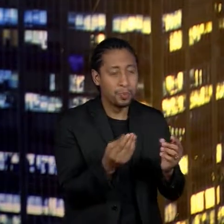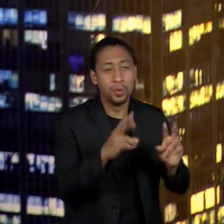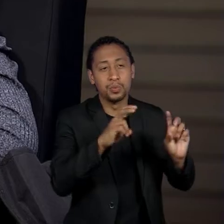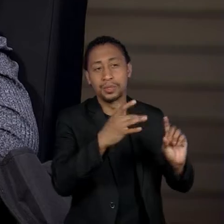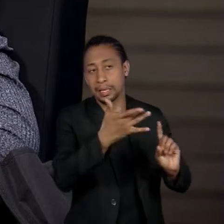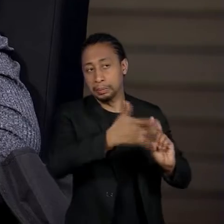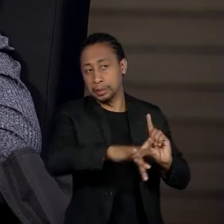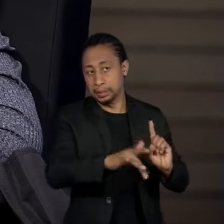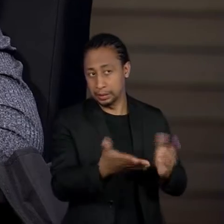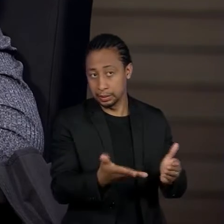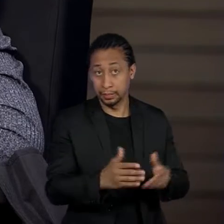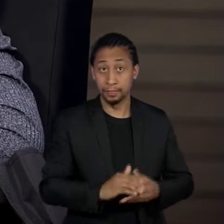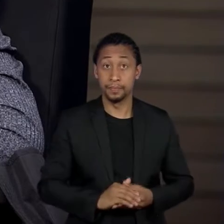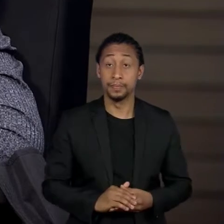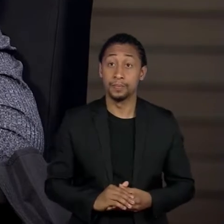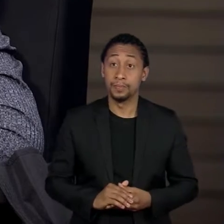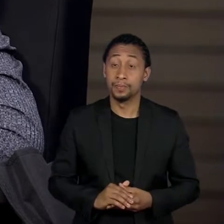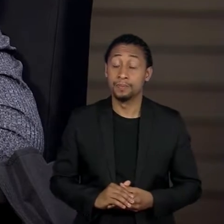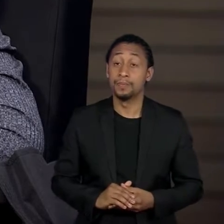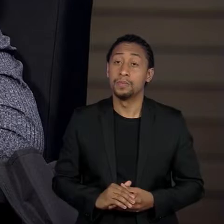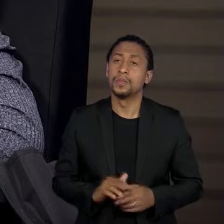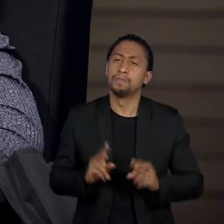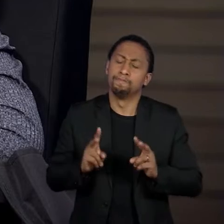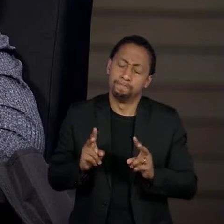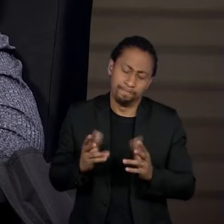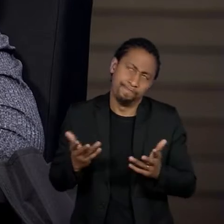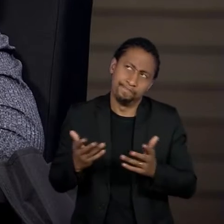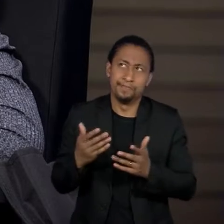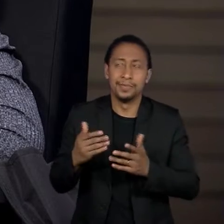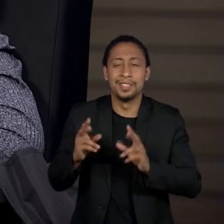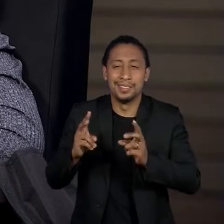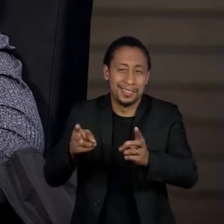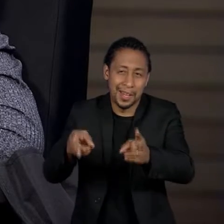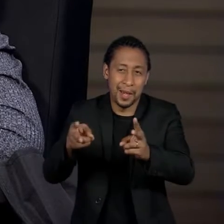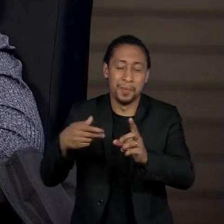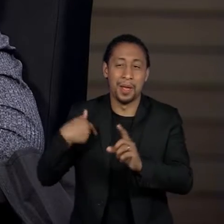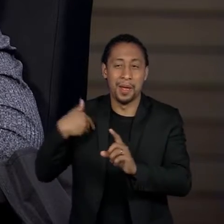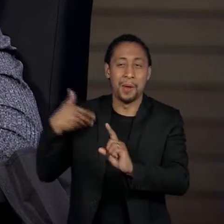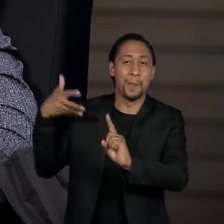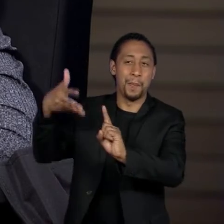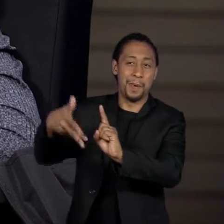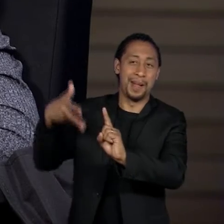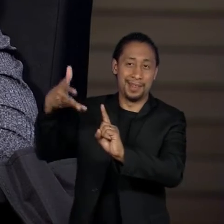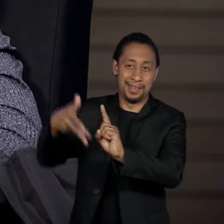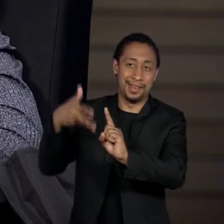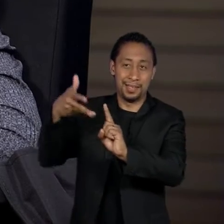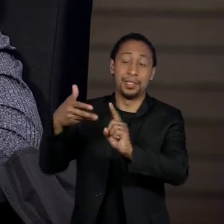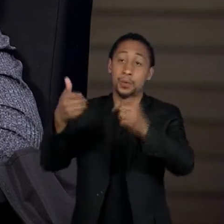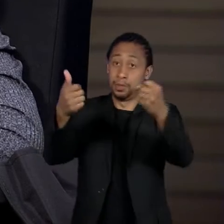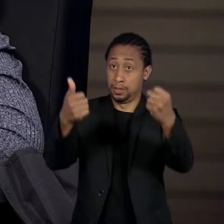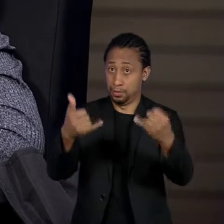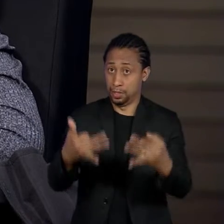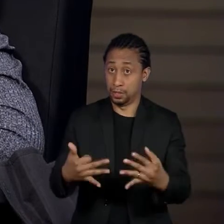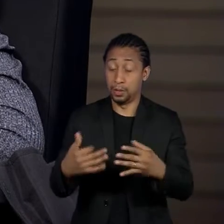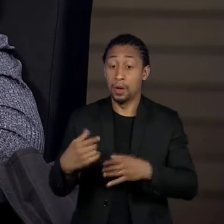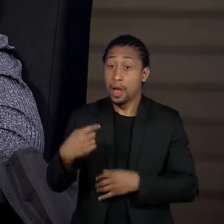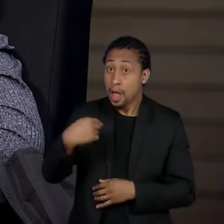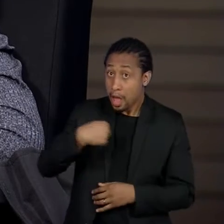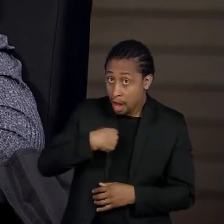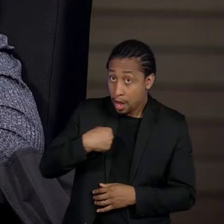capacitismo? Eu sempre começo falando, sempre que eu vou dar uma palestra, que não é porque eu sou uma